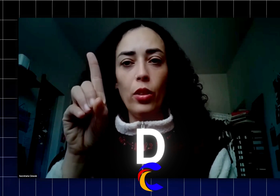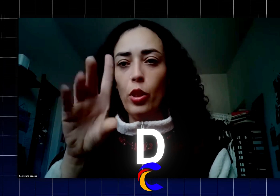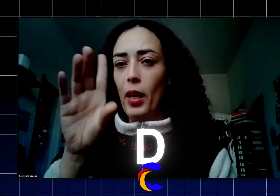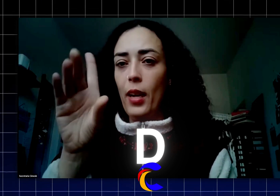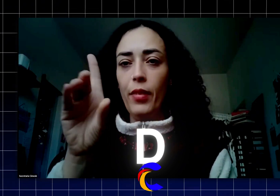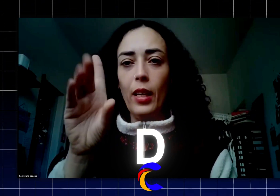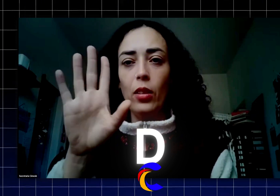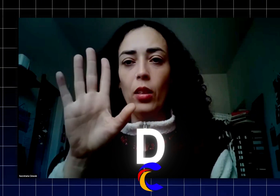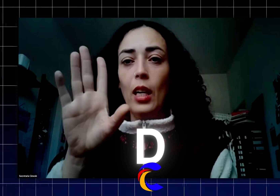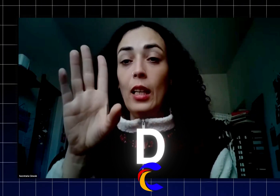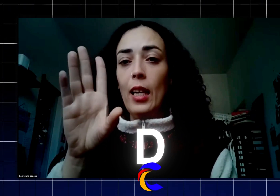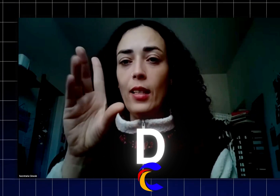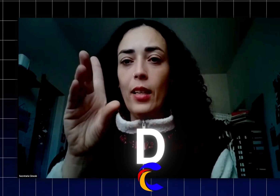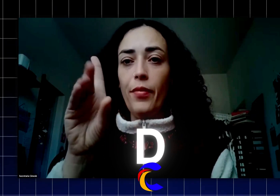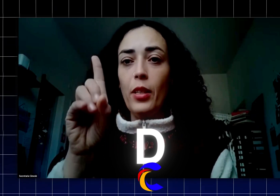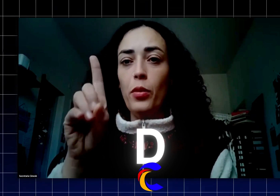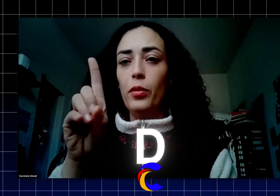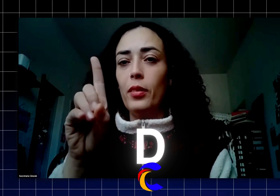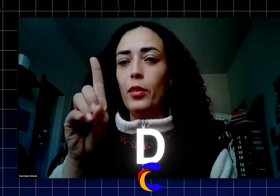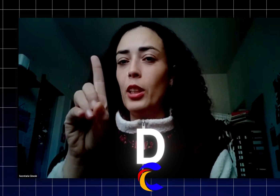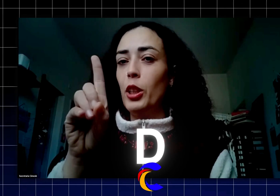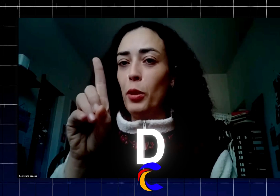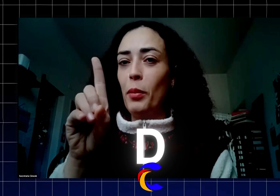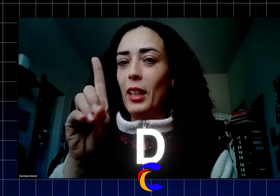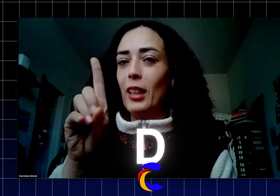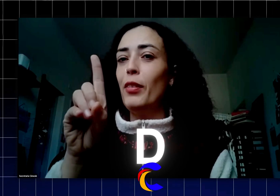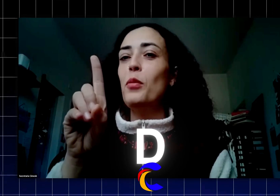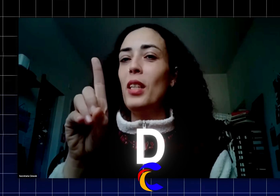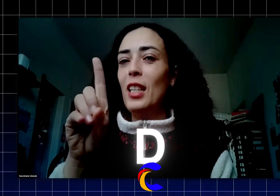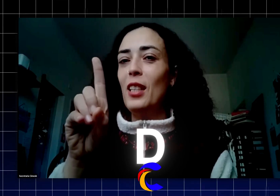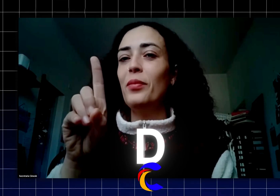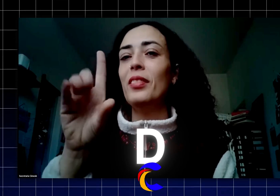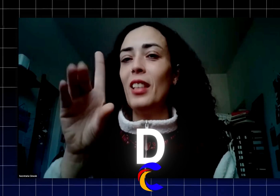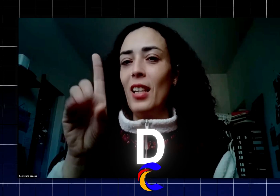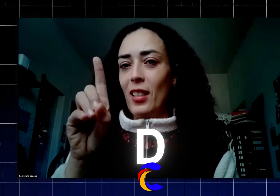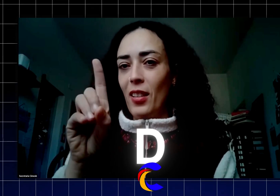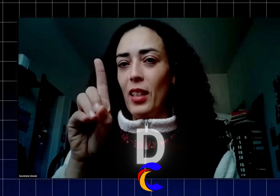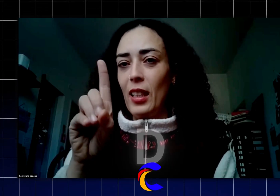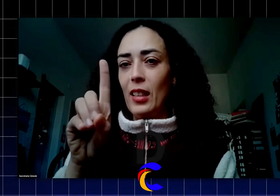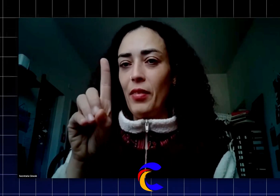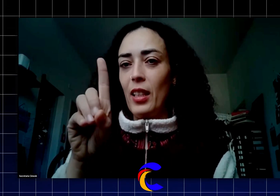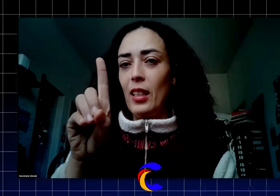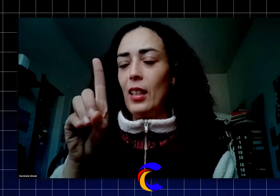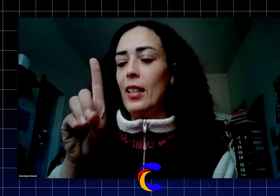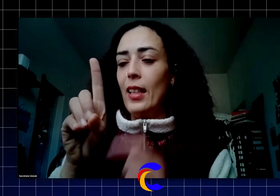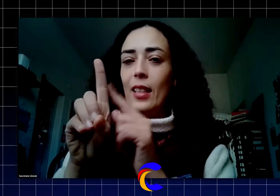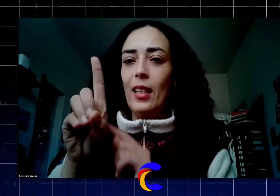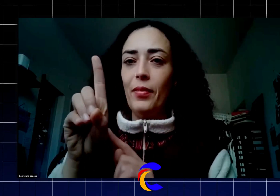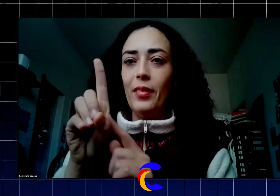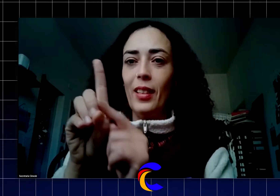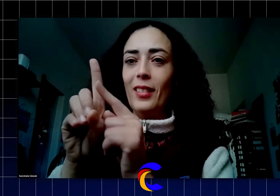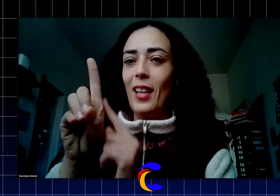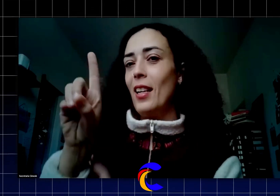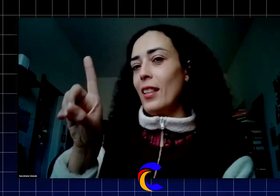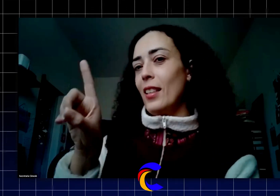referência, gente. A gente pega a referência, ó. Letra D faz quando a gente pergunta para a criança, faz um aninho. Então, a criança vem aqui, letra